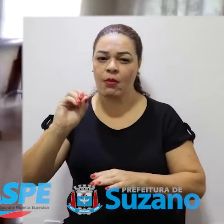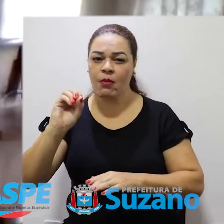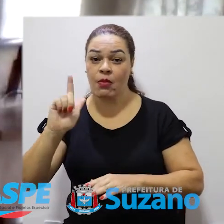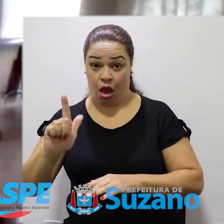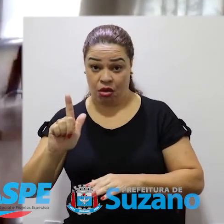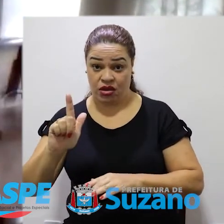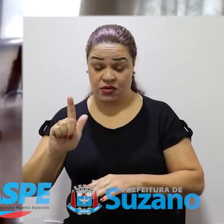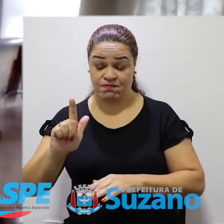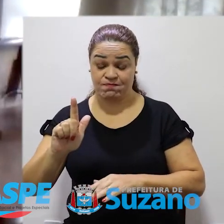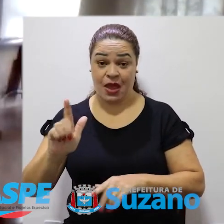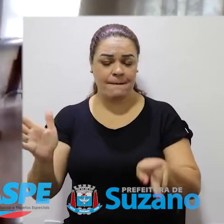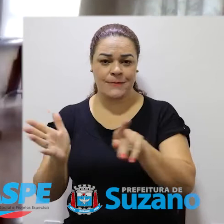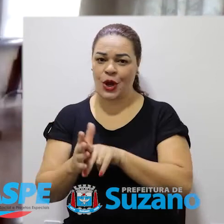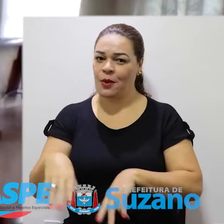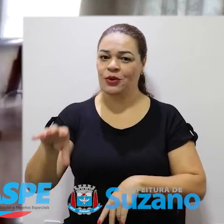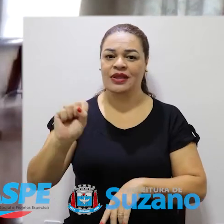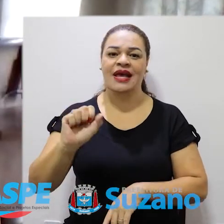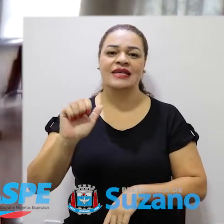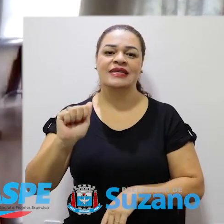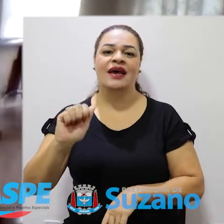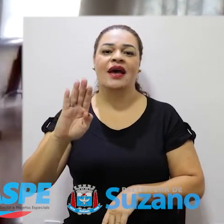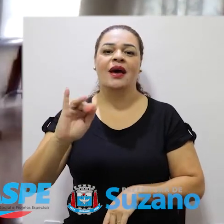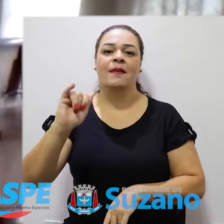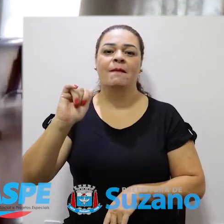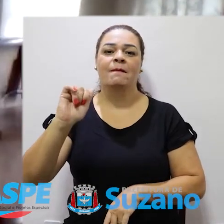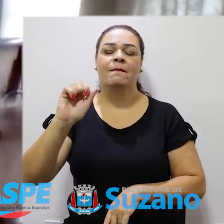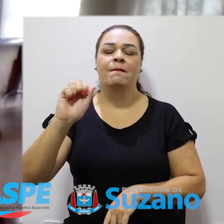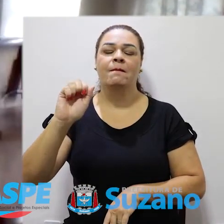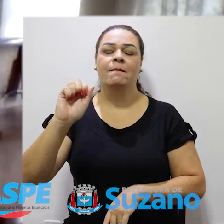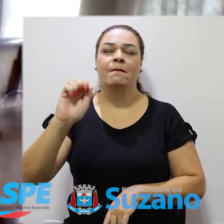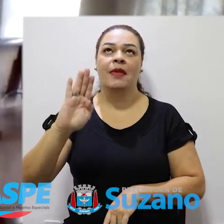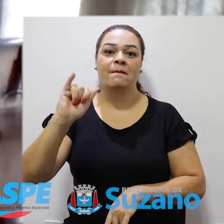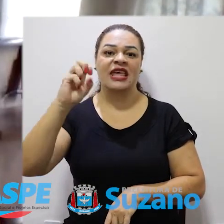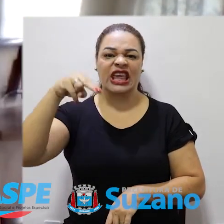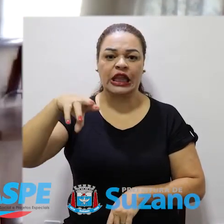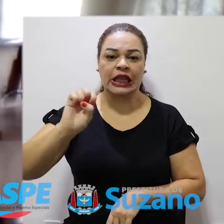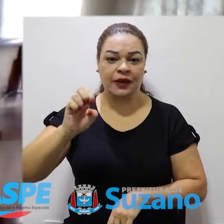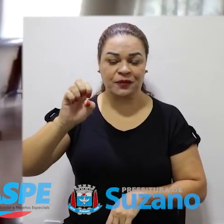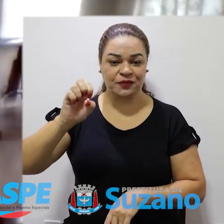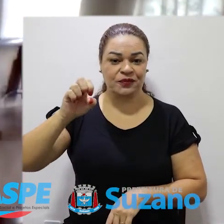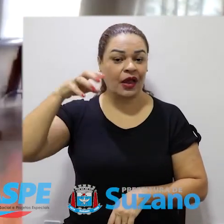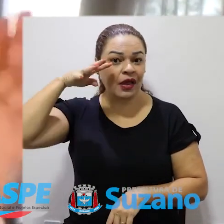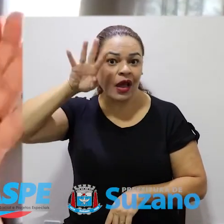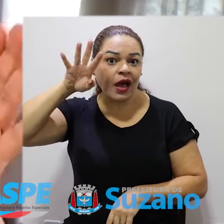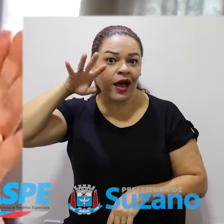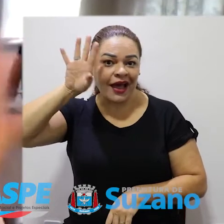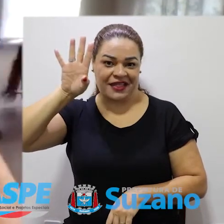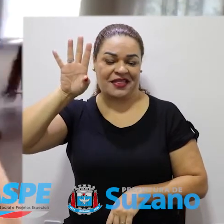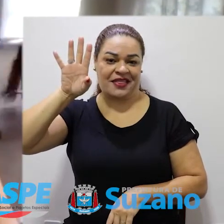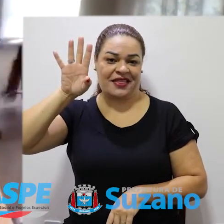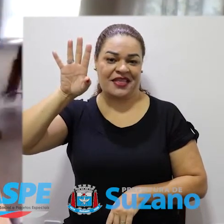Sabine Chad. A Sabine, ela tem um filho surdo de agora 12 anos. Então, ela foi